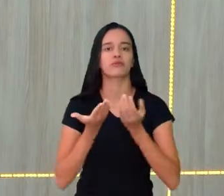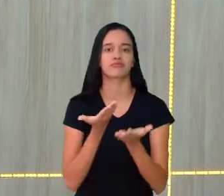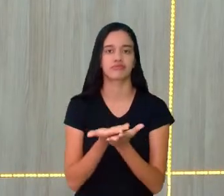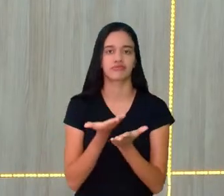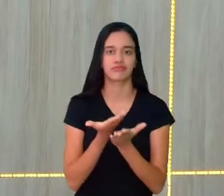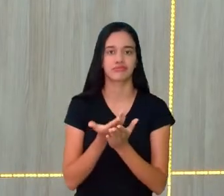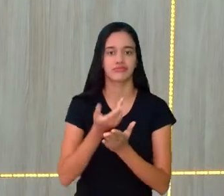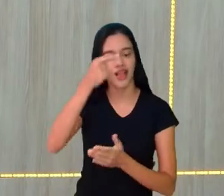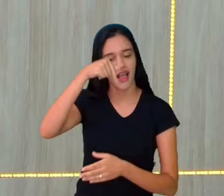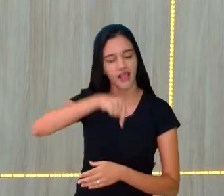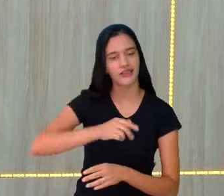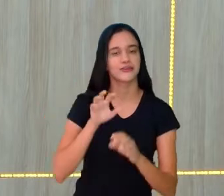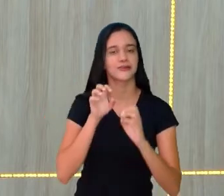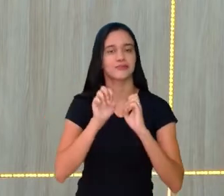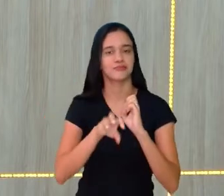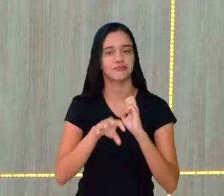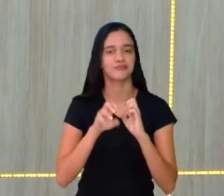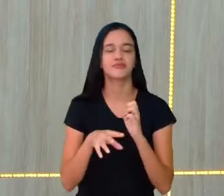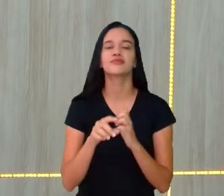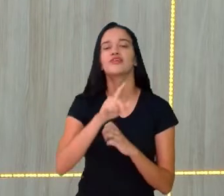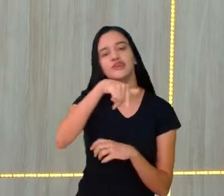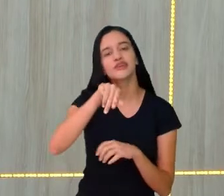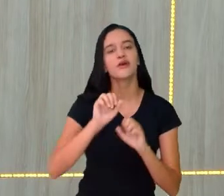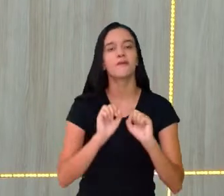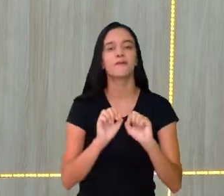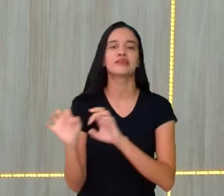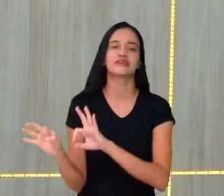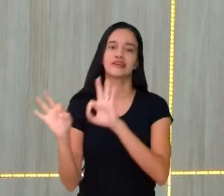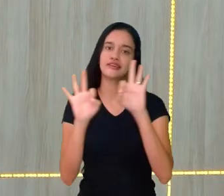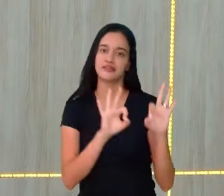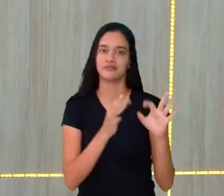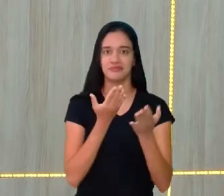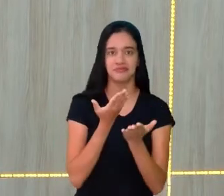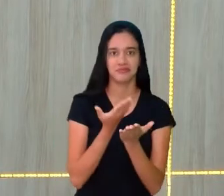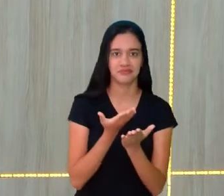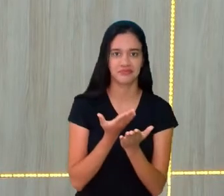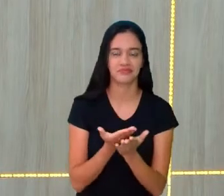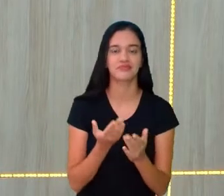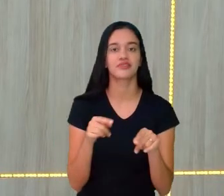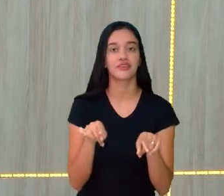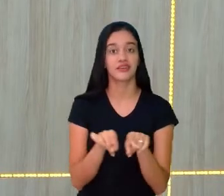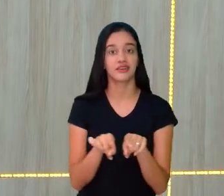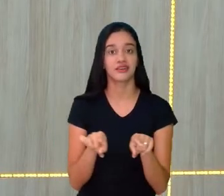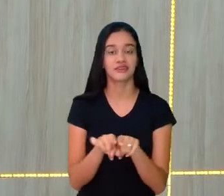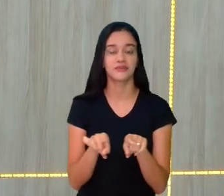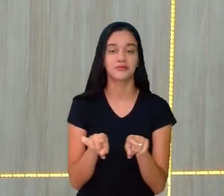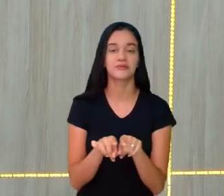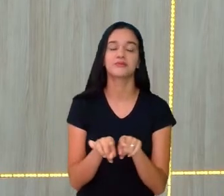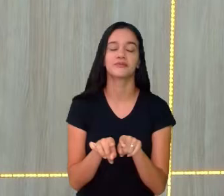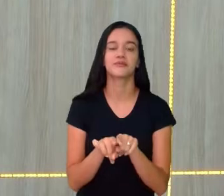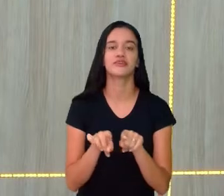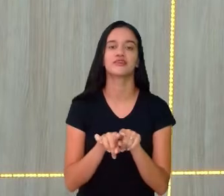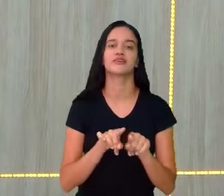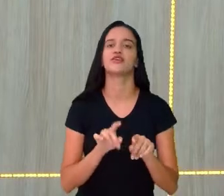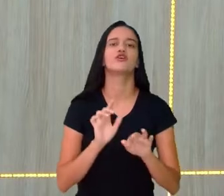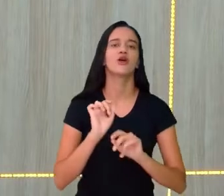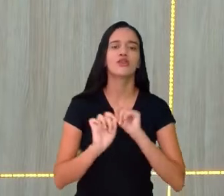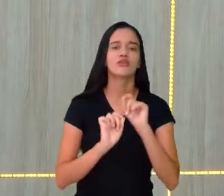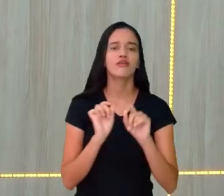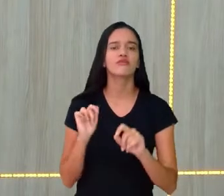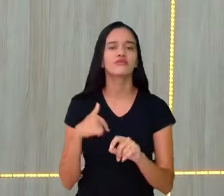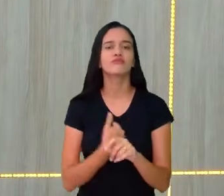pelo Educa Recife, como é que vocês podem assistir às nossas aulas e dizer o que é que a gente